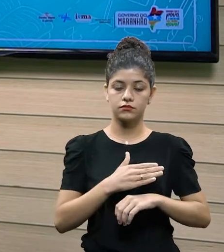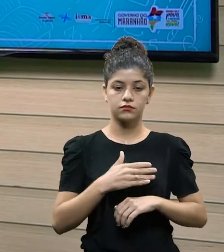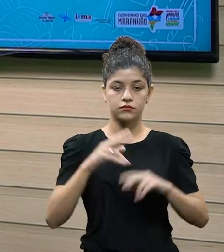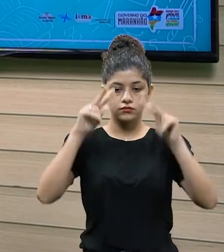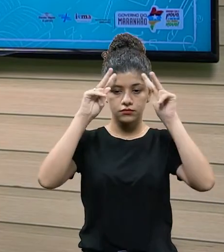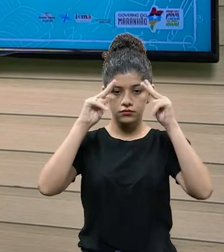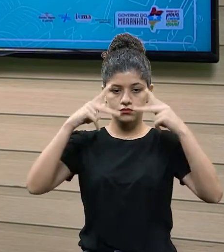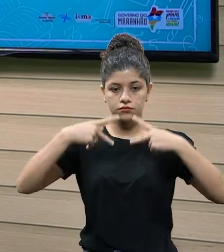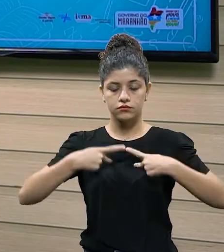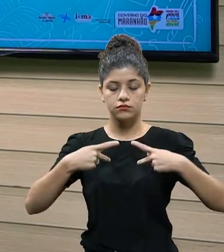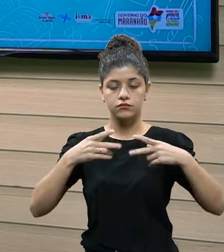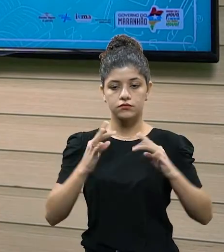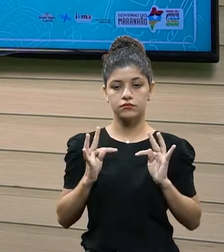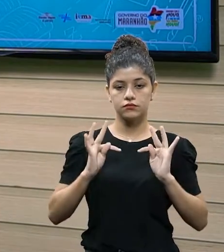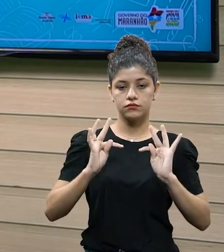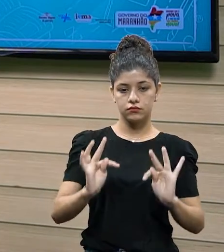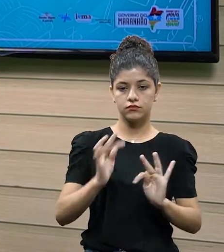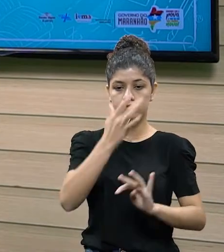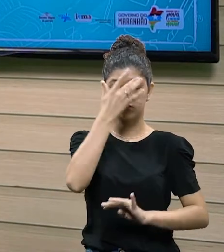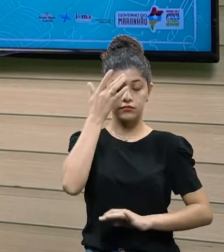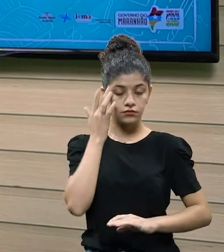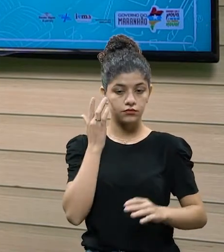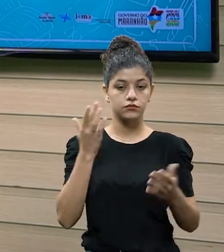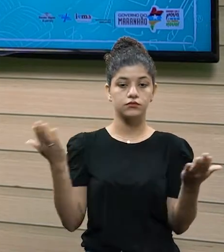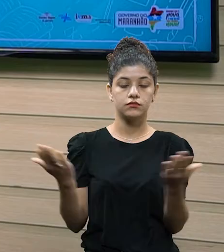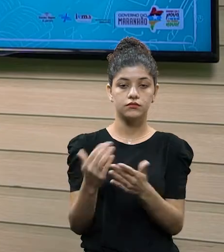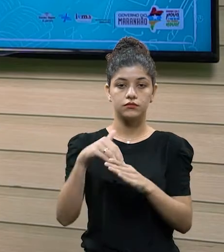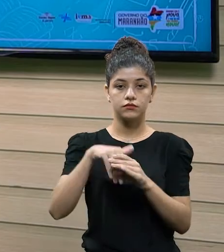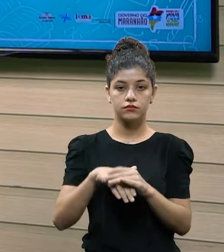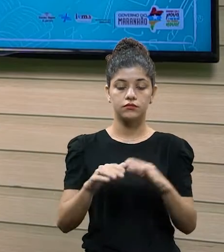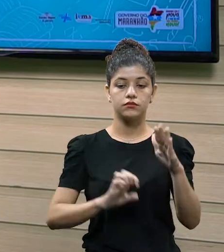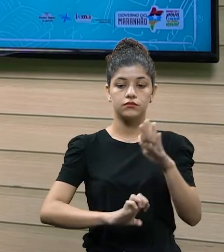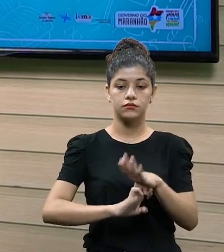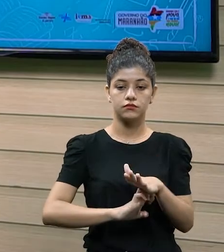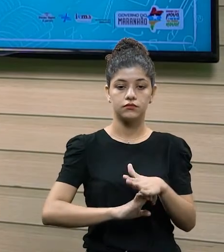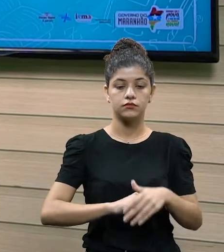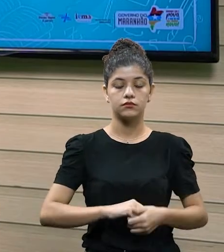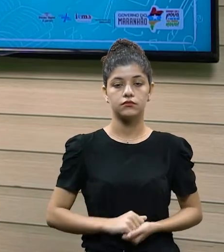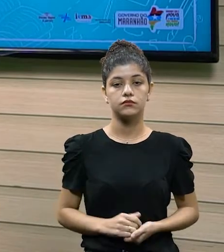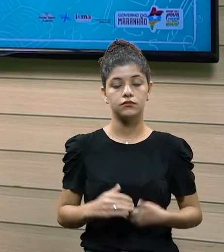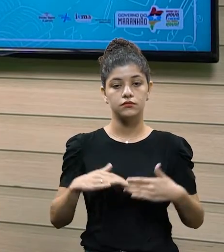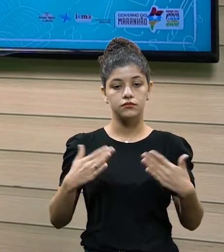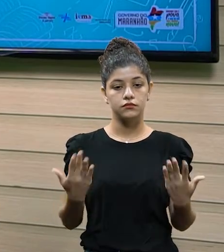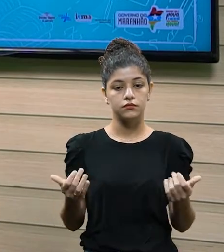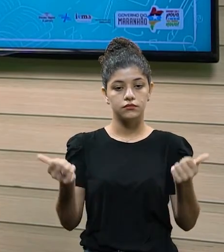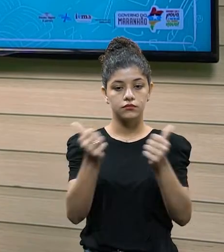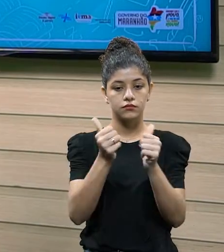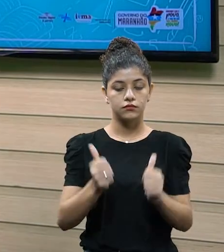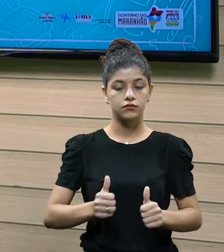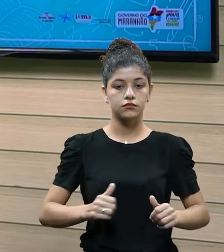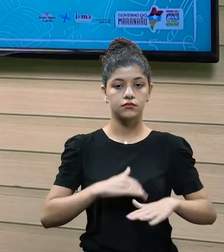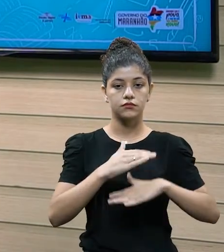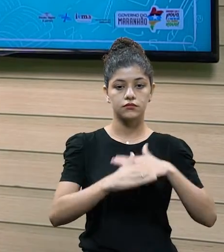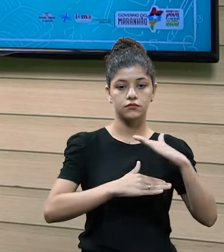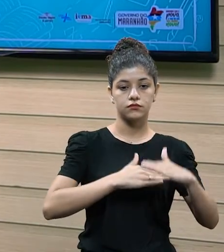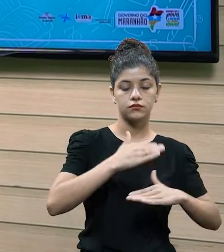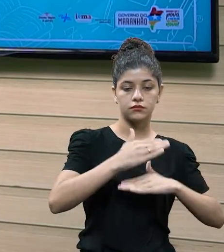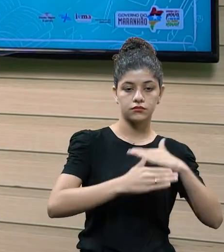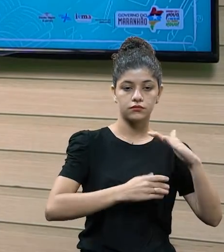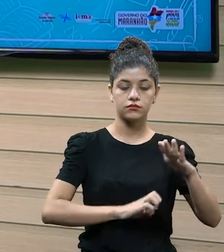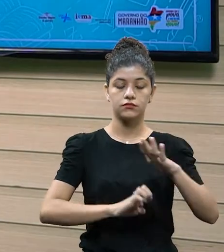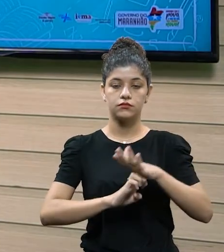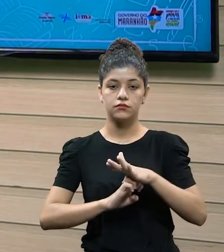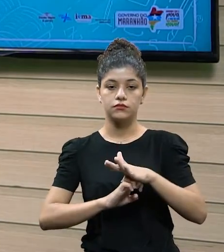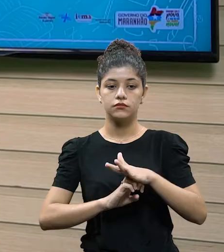potencial humano, o potencial técnico das pessoas que fazem parte da minha organização. E aí eu vou analisar que gradativamente